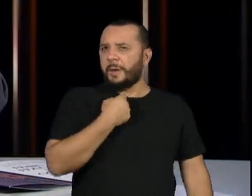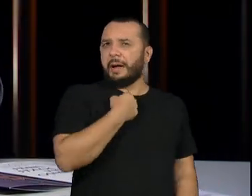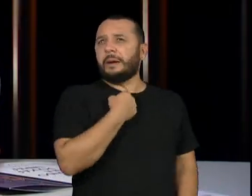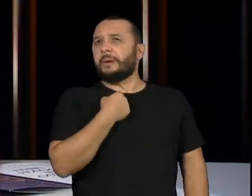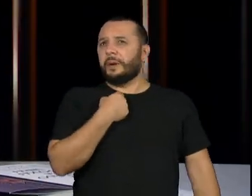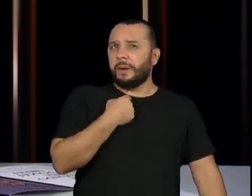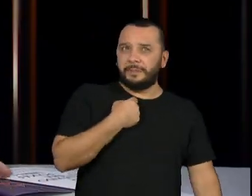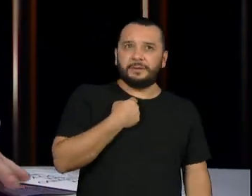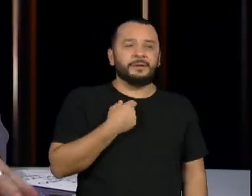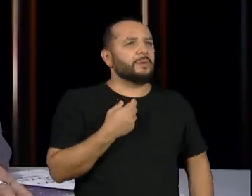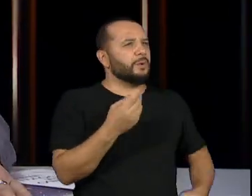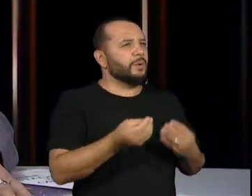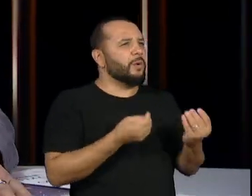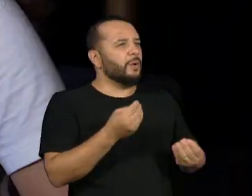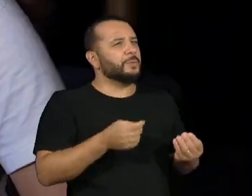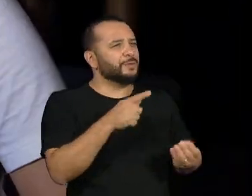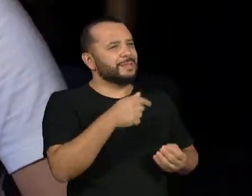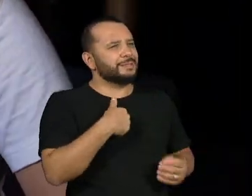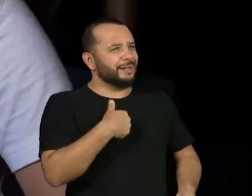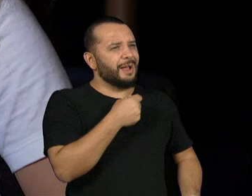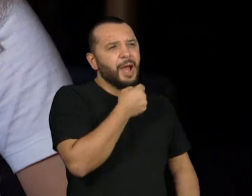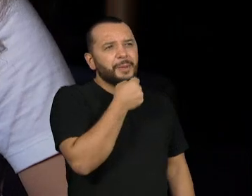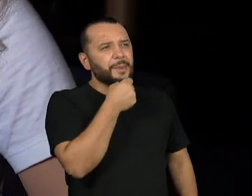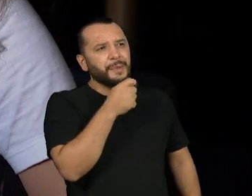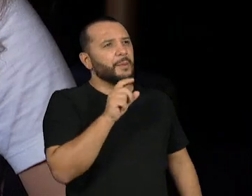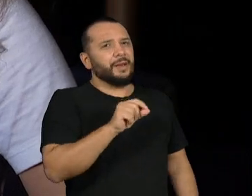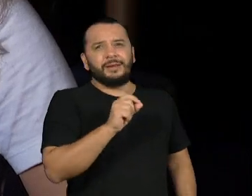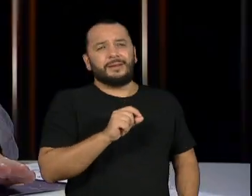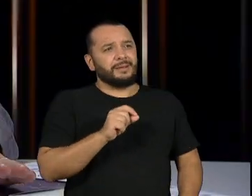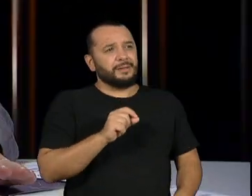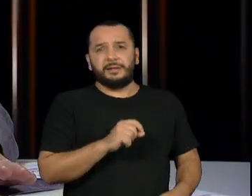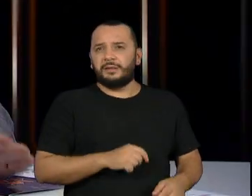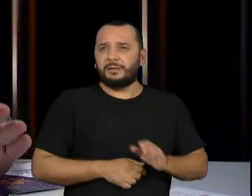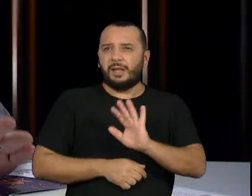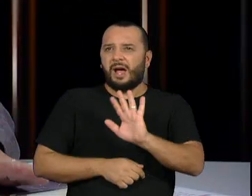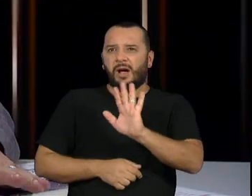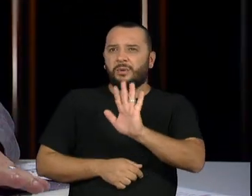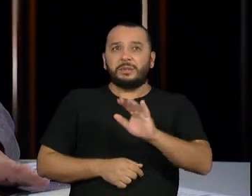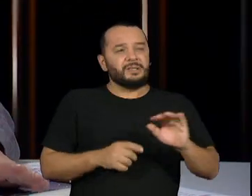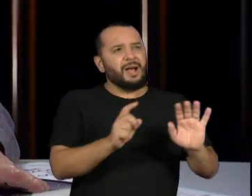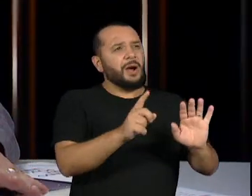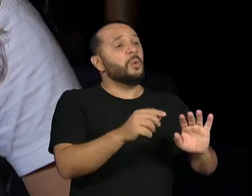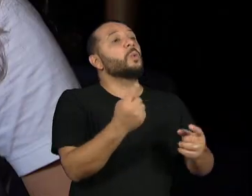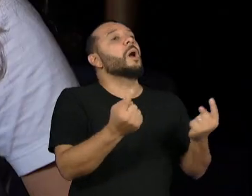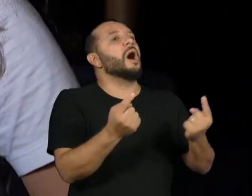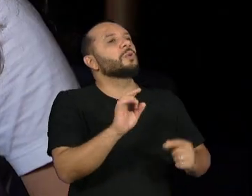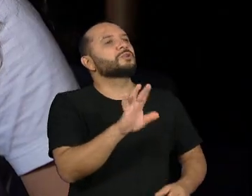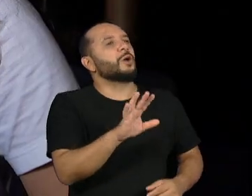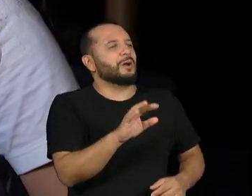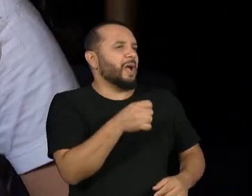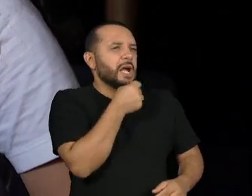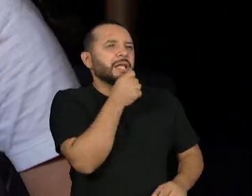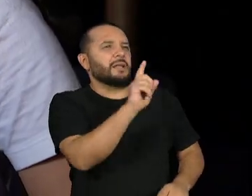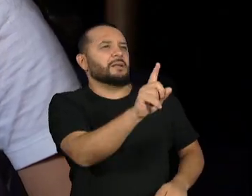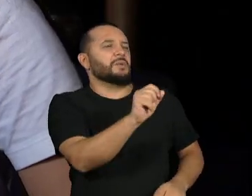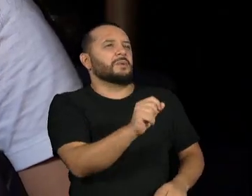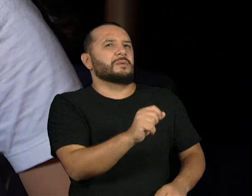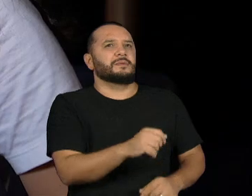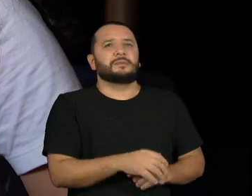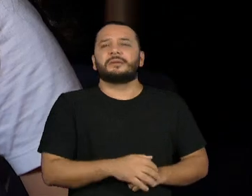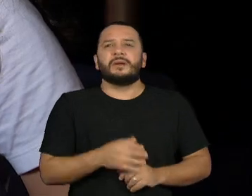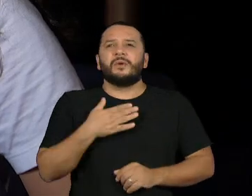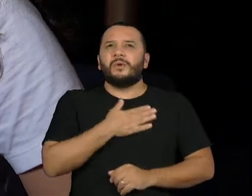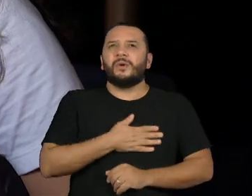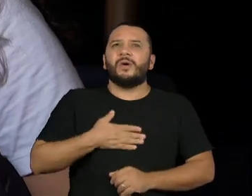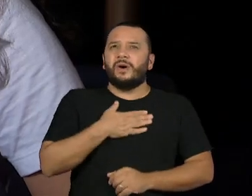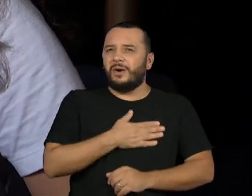Qual é o hit, Parede? Ai, não, isso não faz, eu não faço Não, você não vai precisar cantar aqui, eu só quero saber qual. Eu canto as músicas que eu